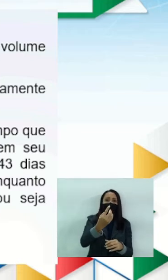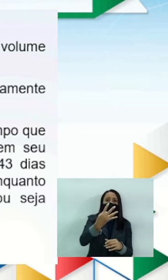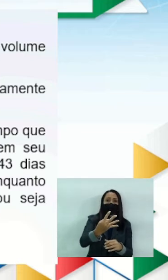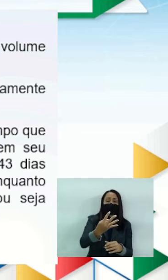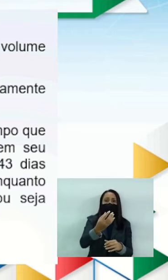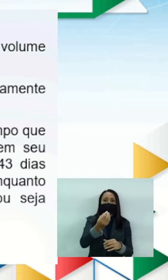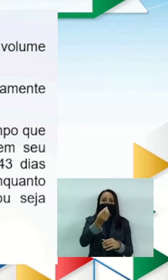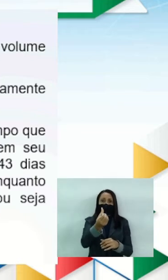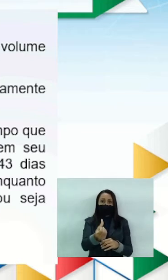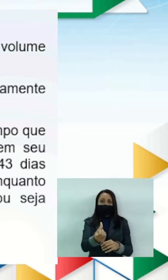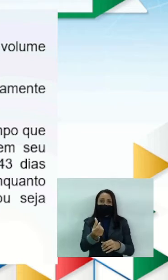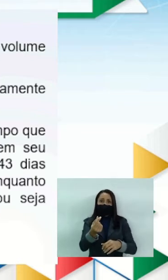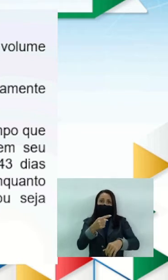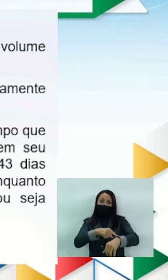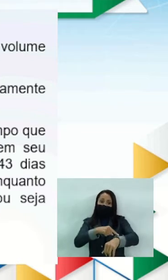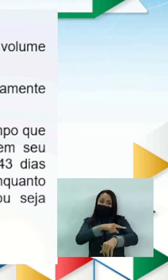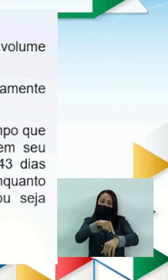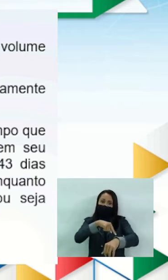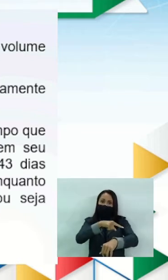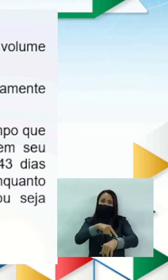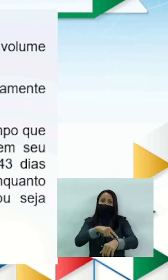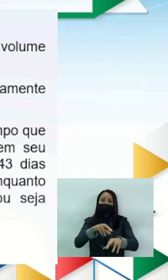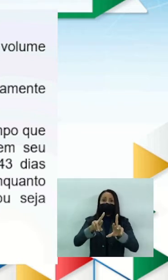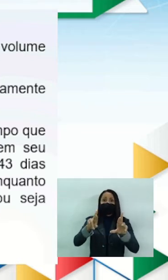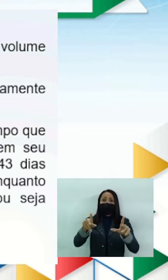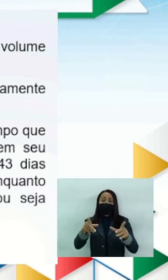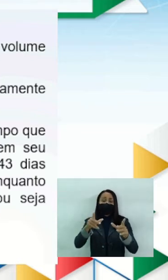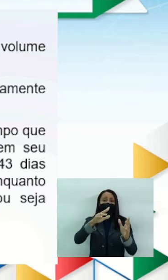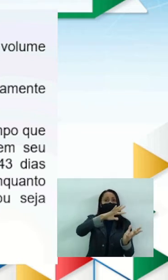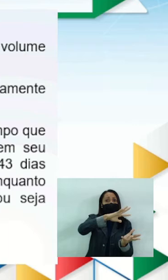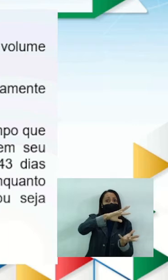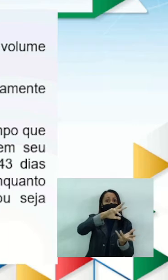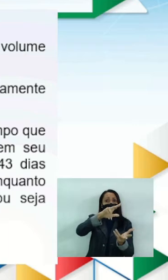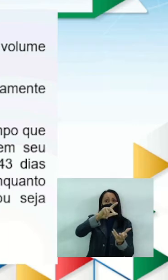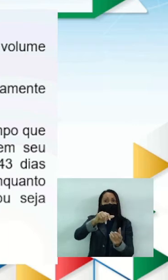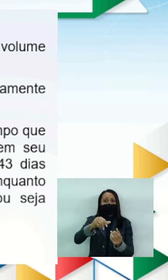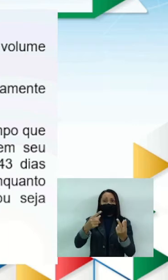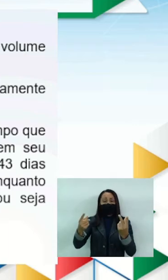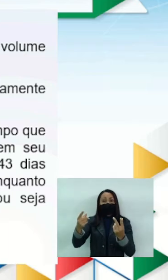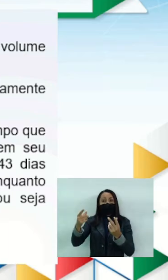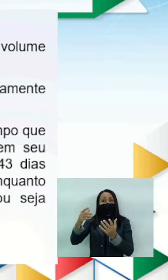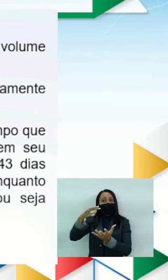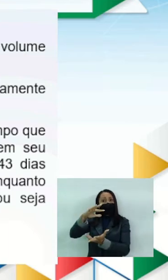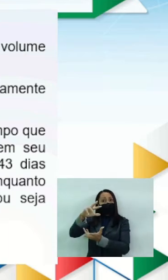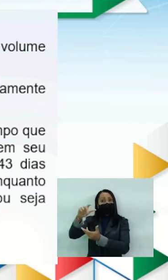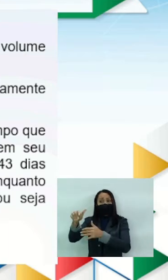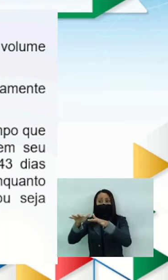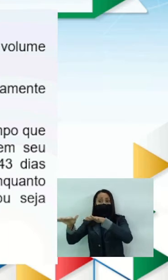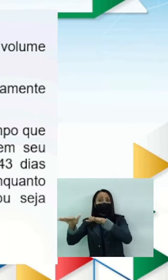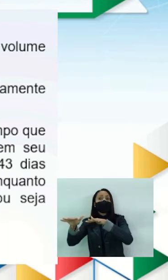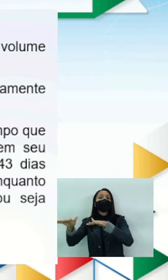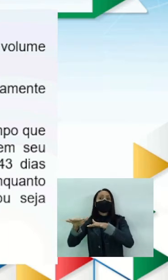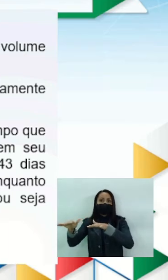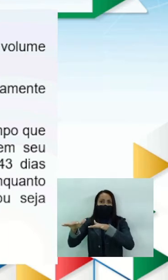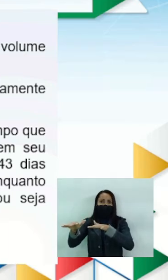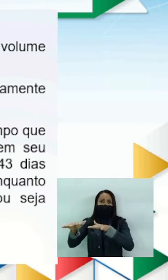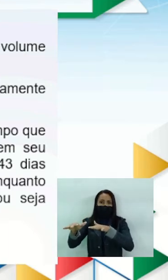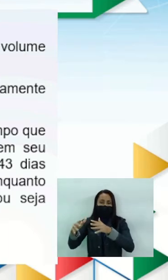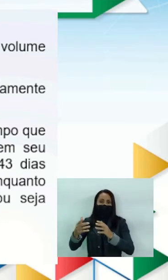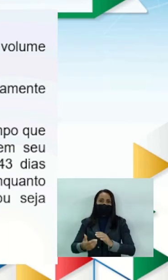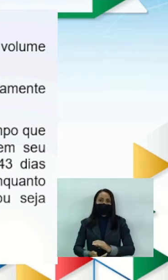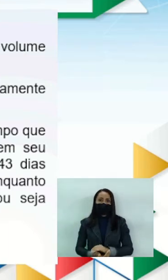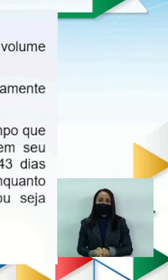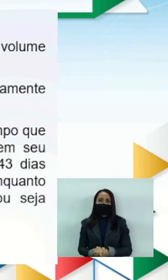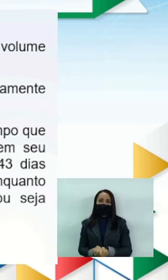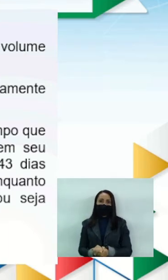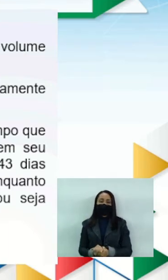1.406,4 horas. Veja a diferença entre a Terra e entre esses dois planetas no seu movimento de rotação.